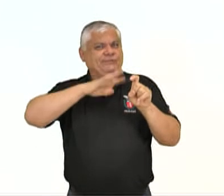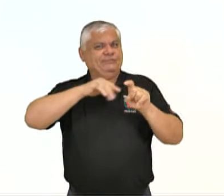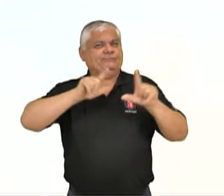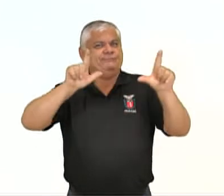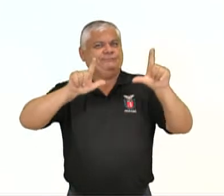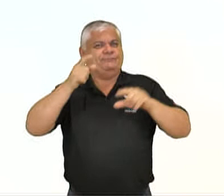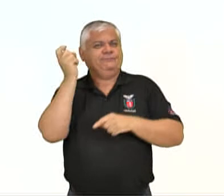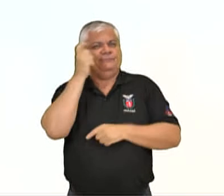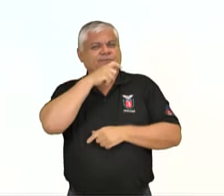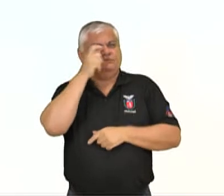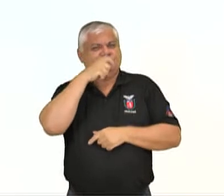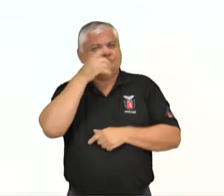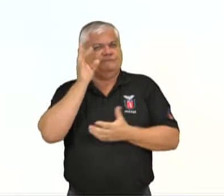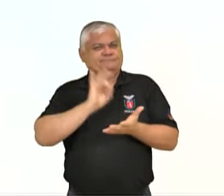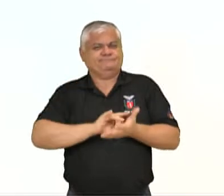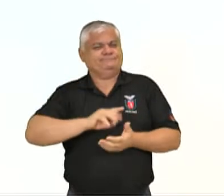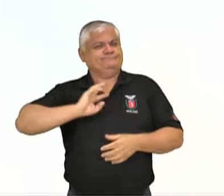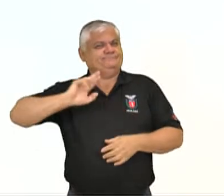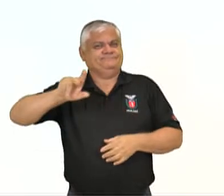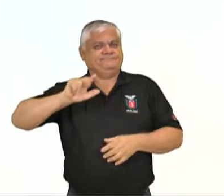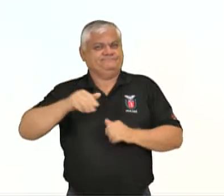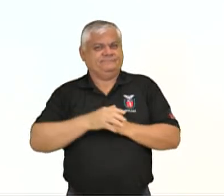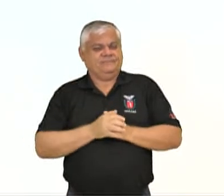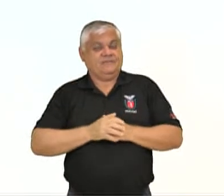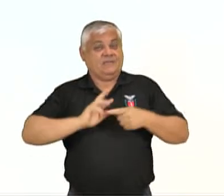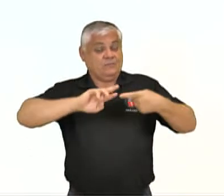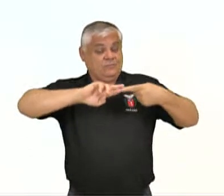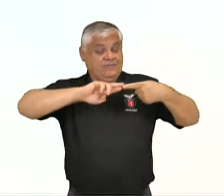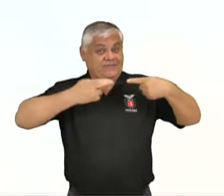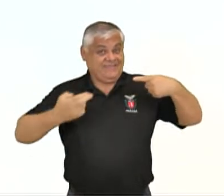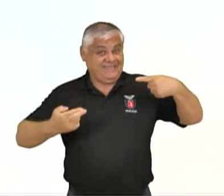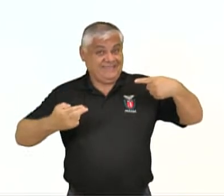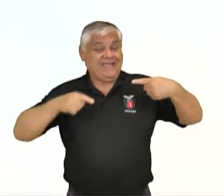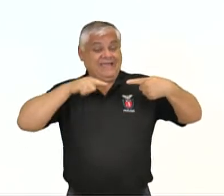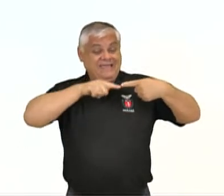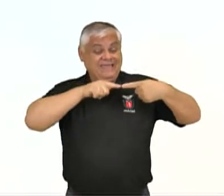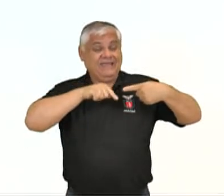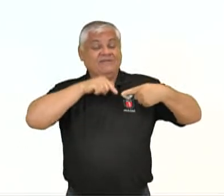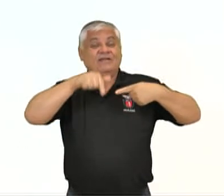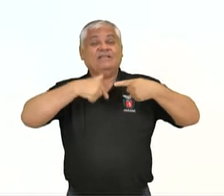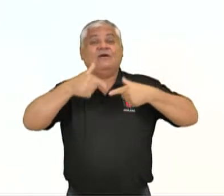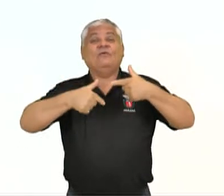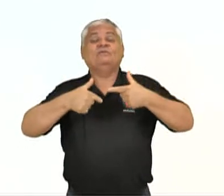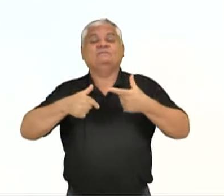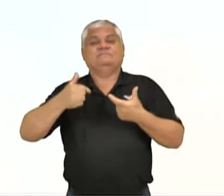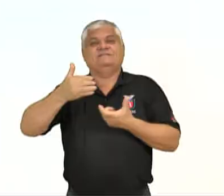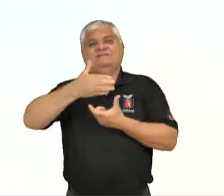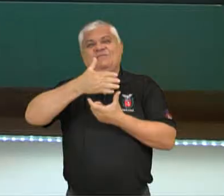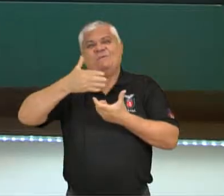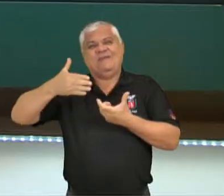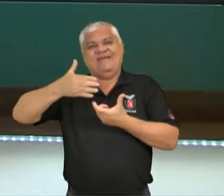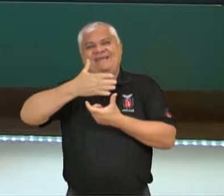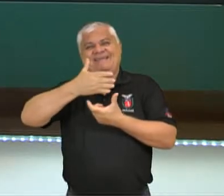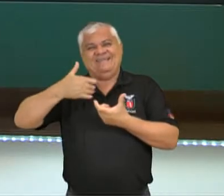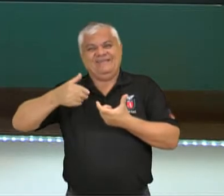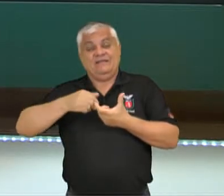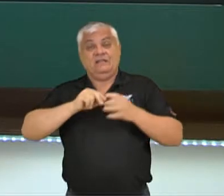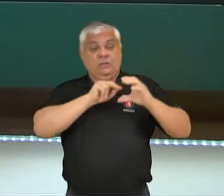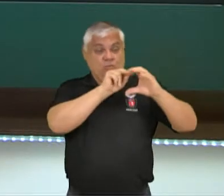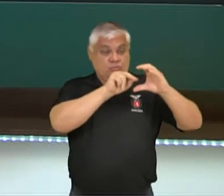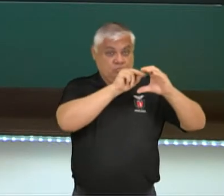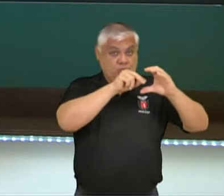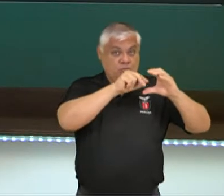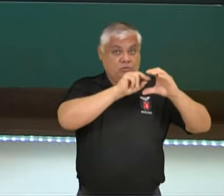é verdade, gente. Porque o RNA mensageiro, ele vai atuar no citoplasma, lembra? Ele sai do núcleo e vai